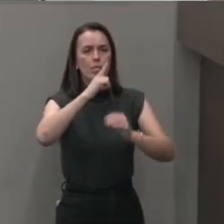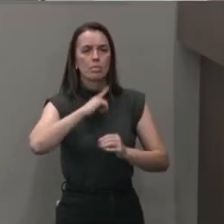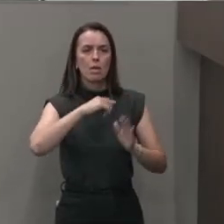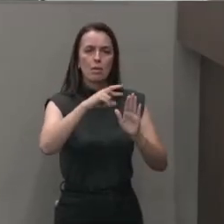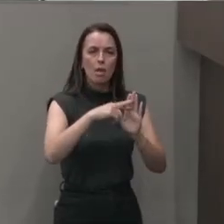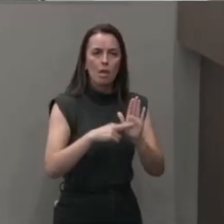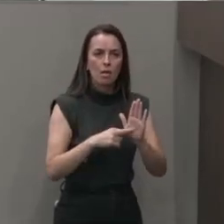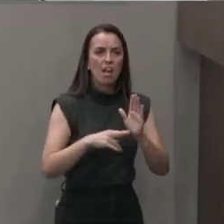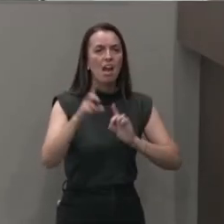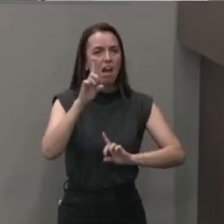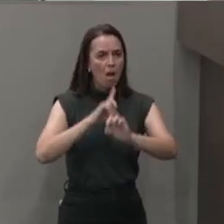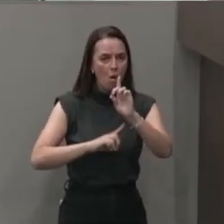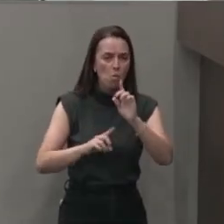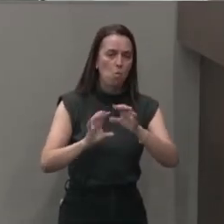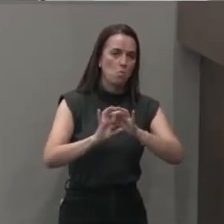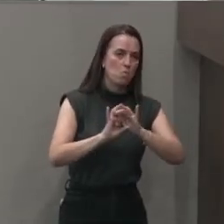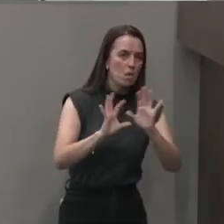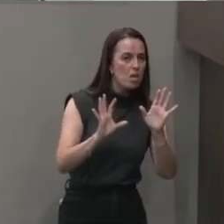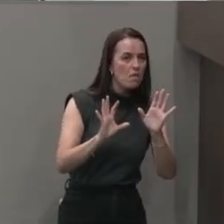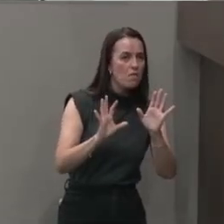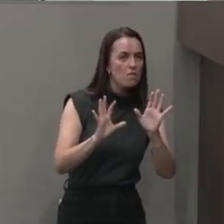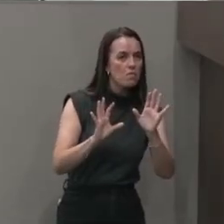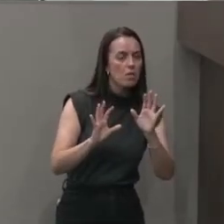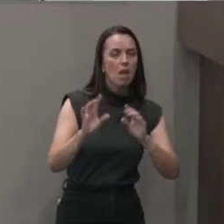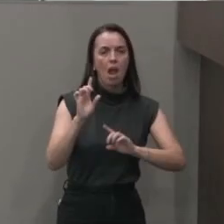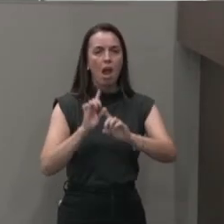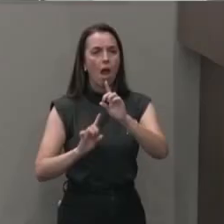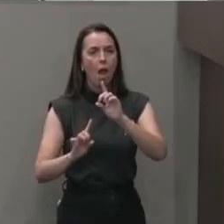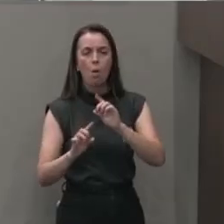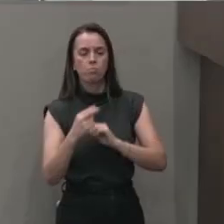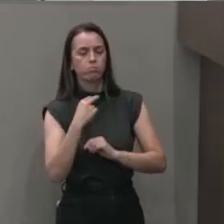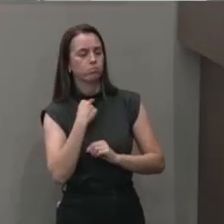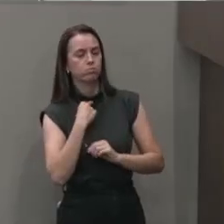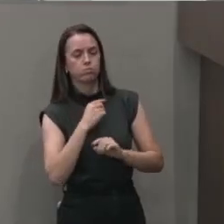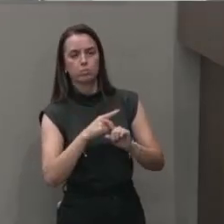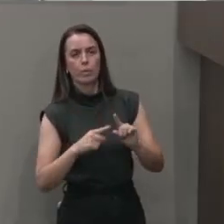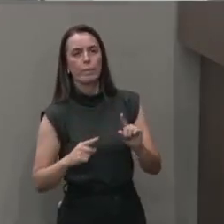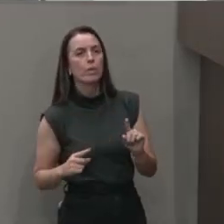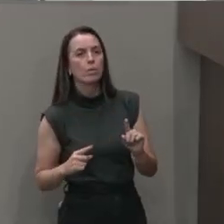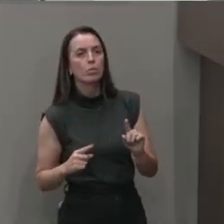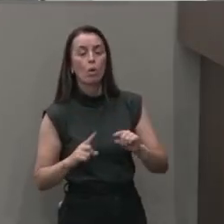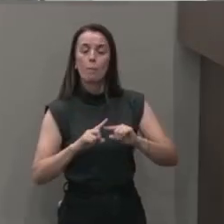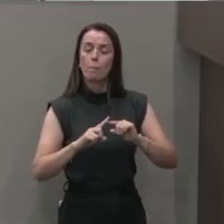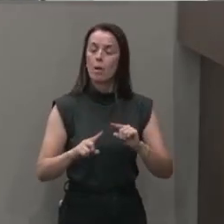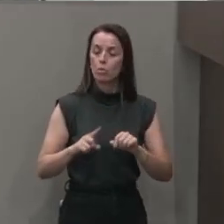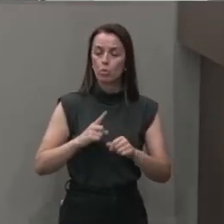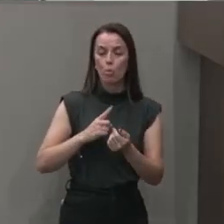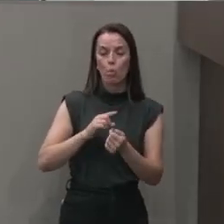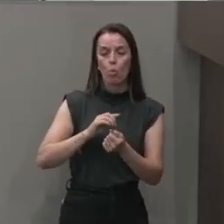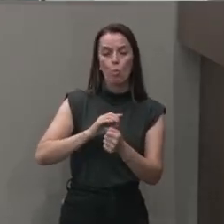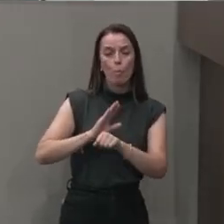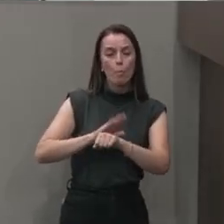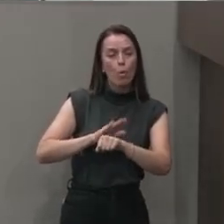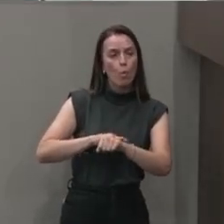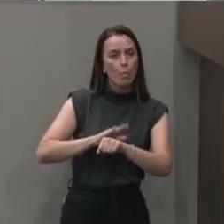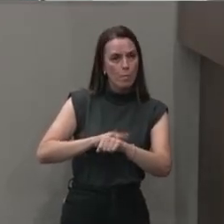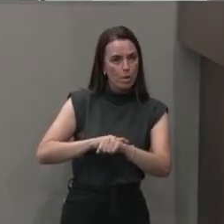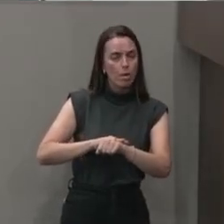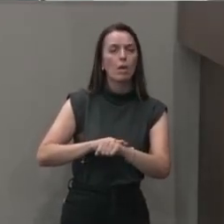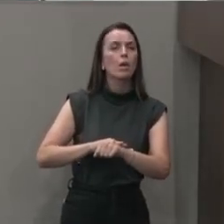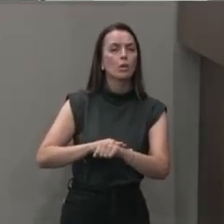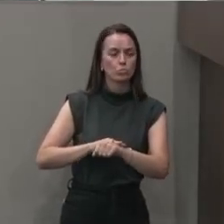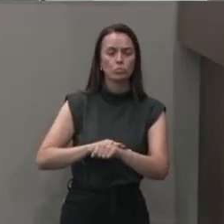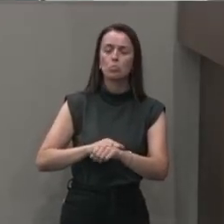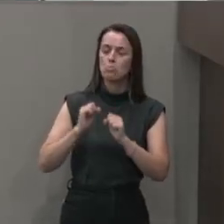Alguns permitem, alguns não permitem. É só o usuário, no momento que solicitar a entrega, já diz para ele vir aqui na casa, ó, tá tudo